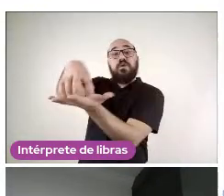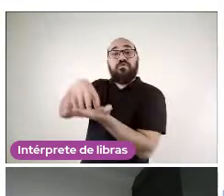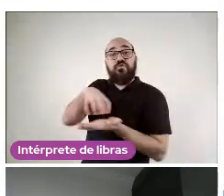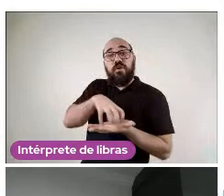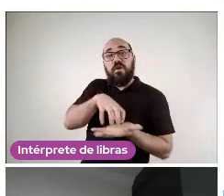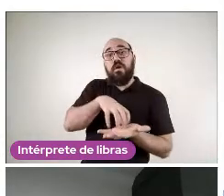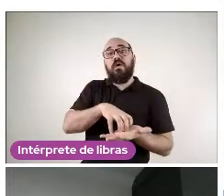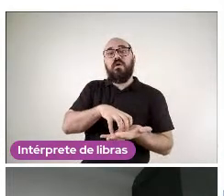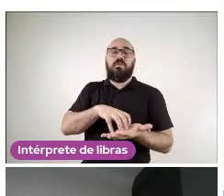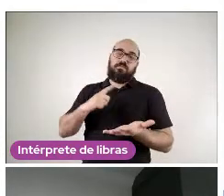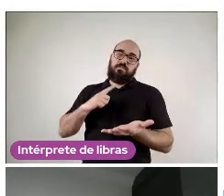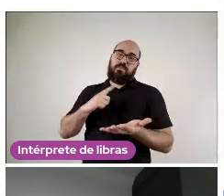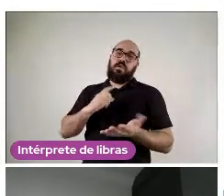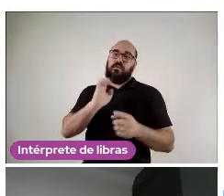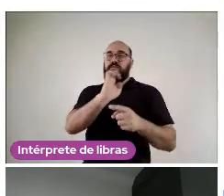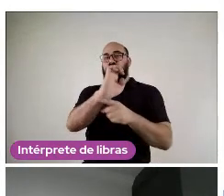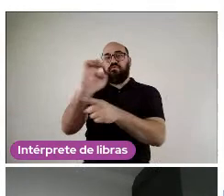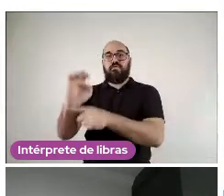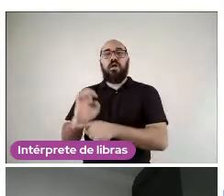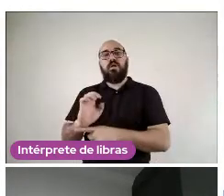cada região, né, do país.